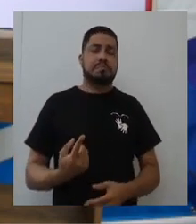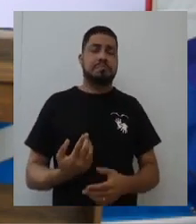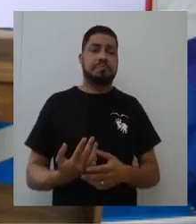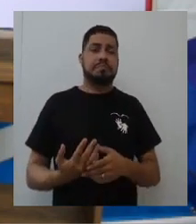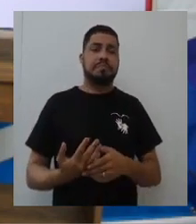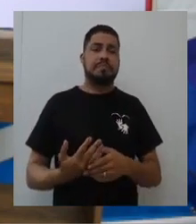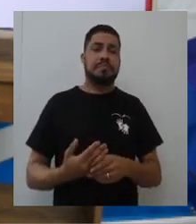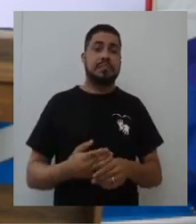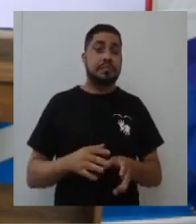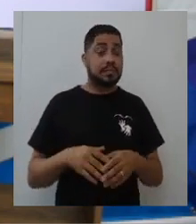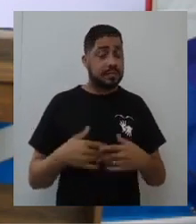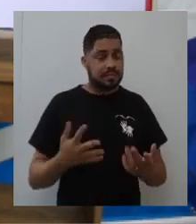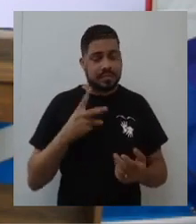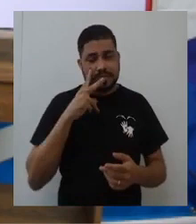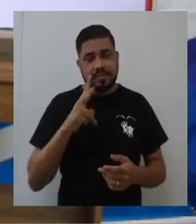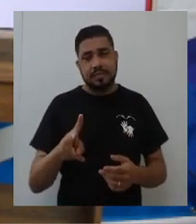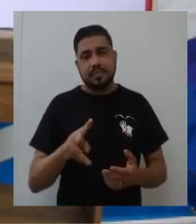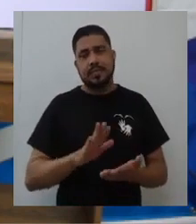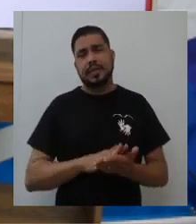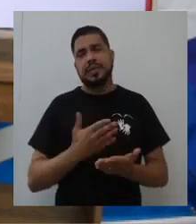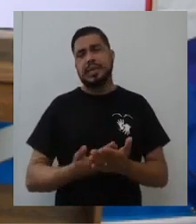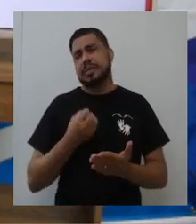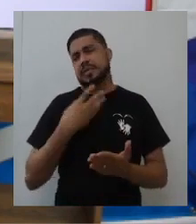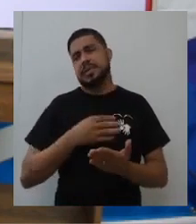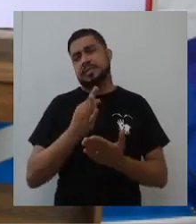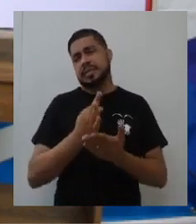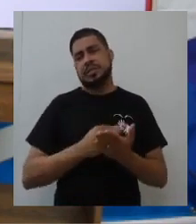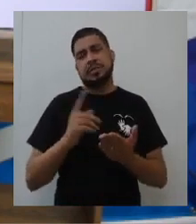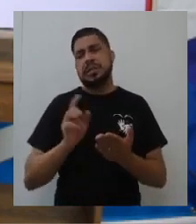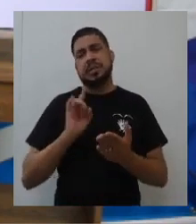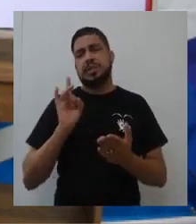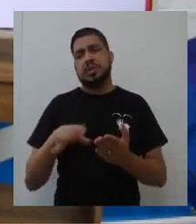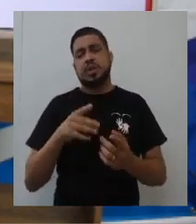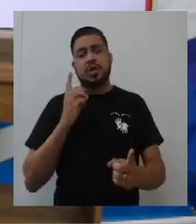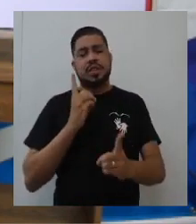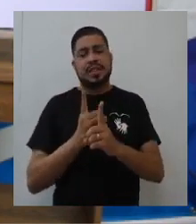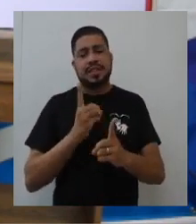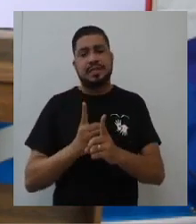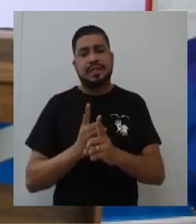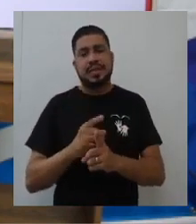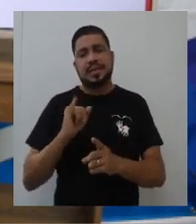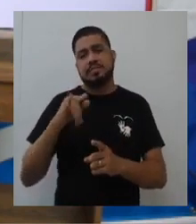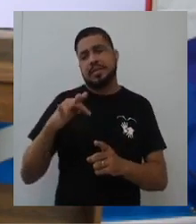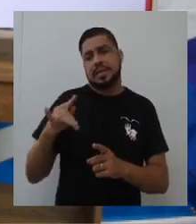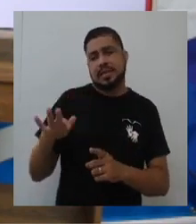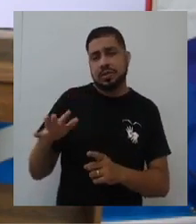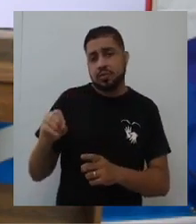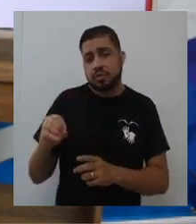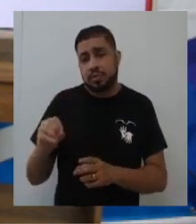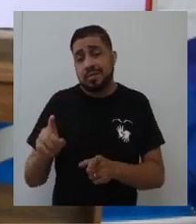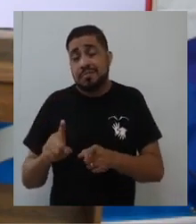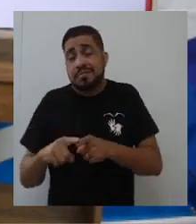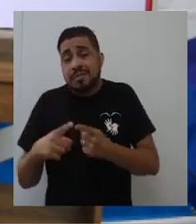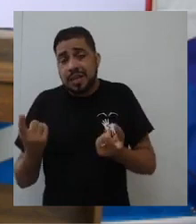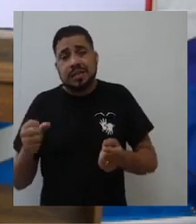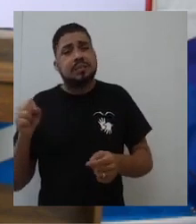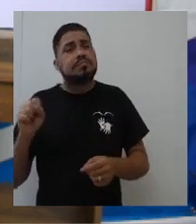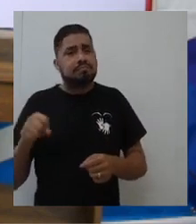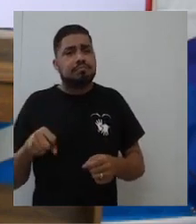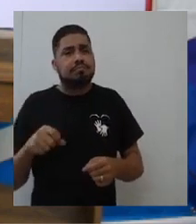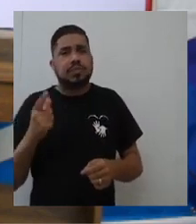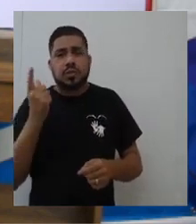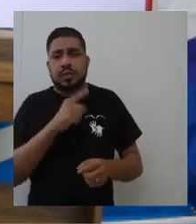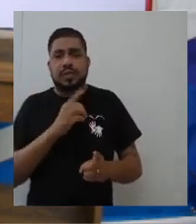olha só. Interpretar bem um texto não é somente identificar aquilo que é implícito e explícito, mas sim